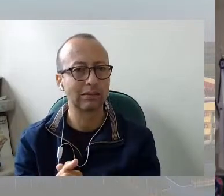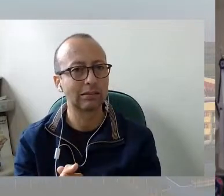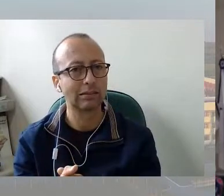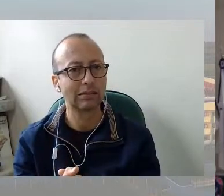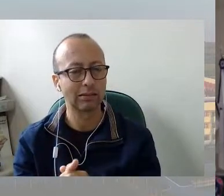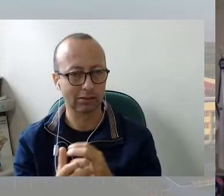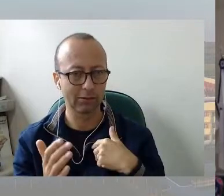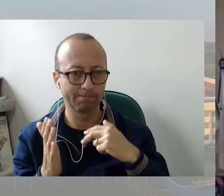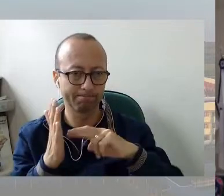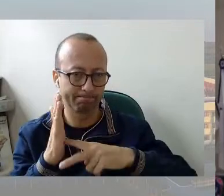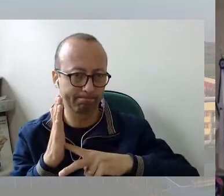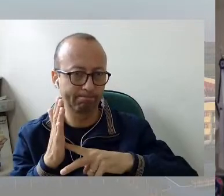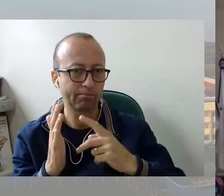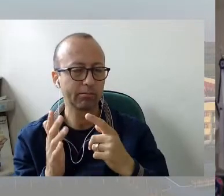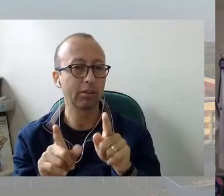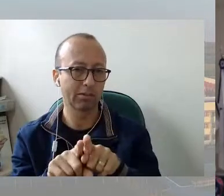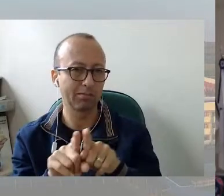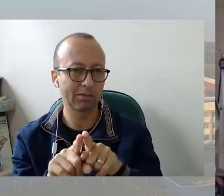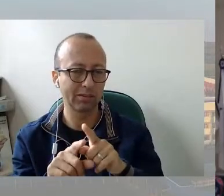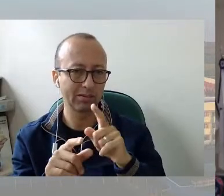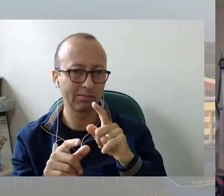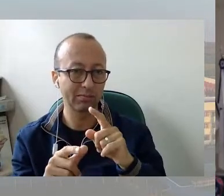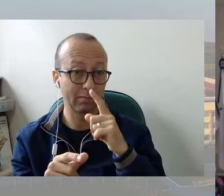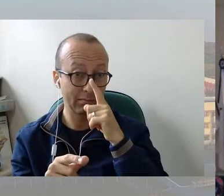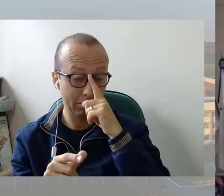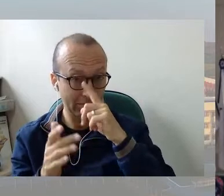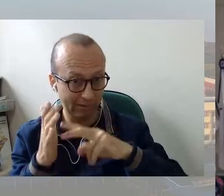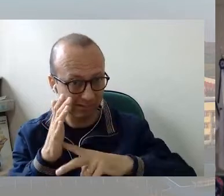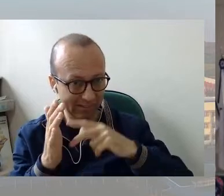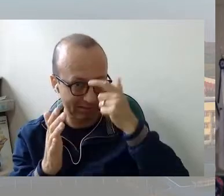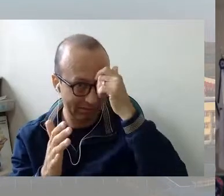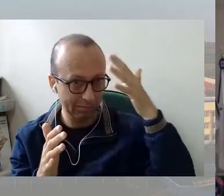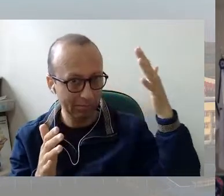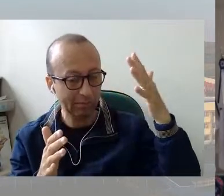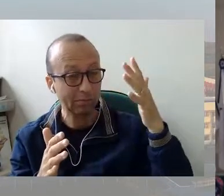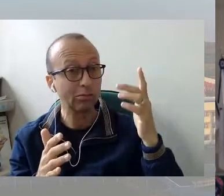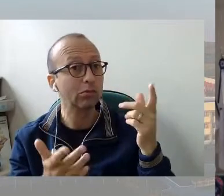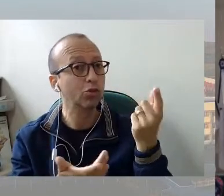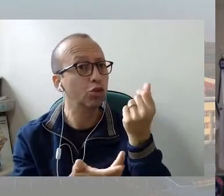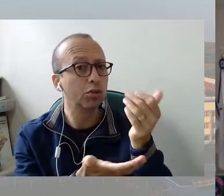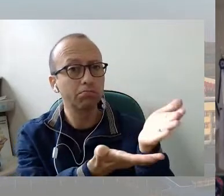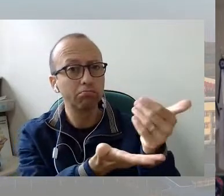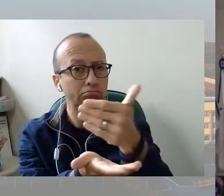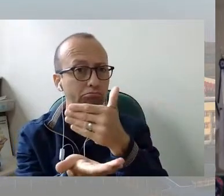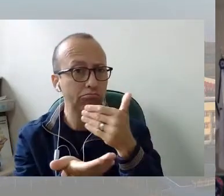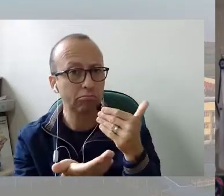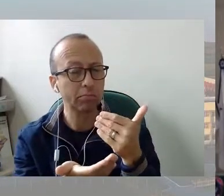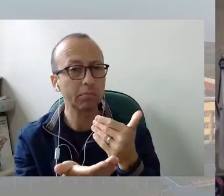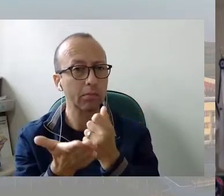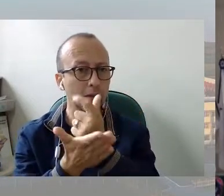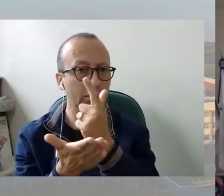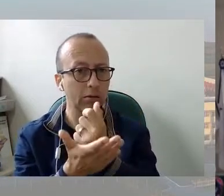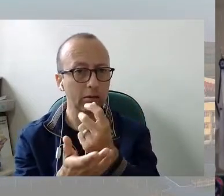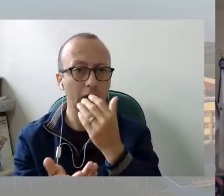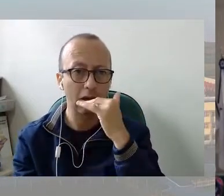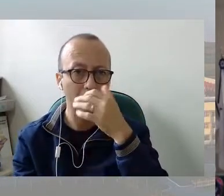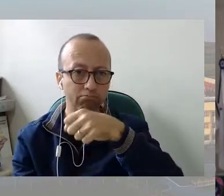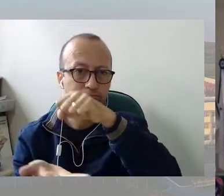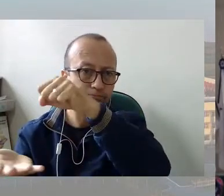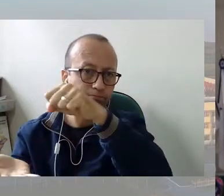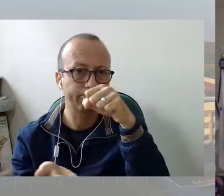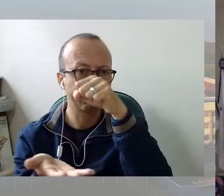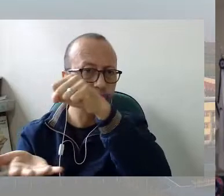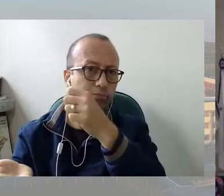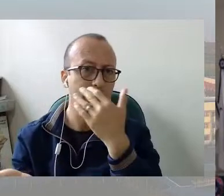sindicato, eu, enquanto membro da diretoria do sindicato, Sesunipampa, nós fizemos vaquinha. Nós levamos várias vezes durante a